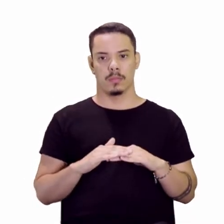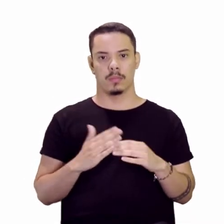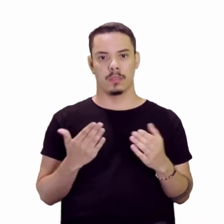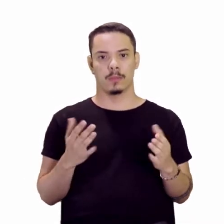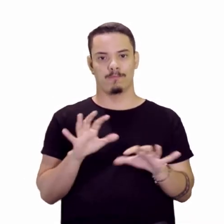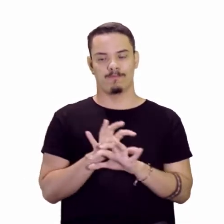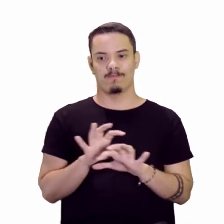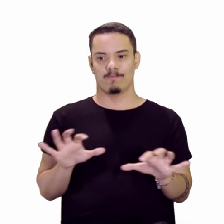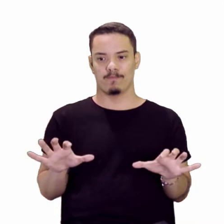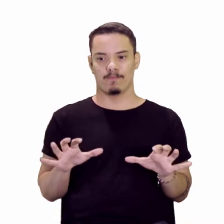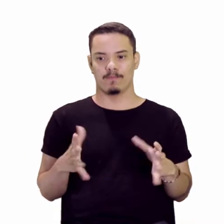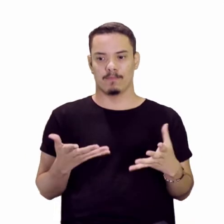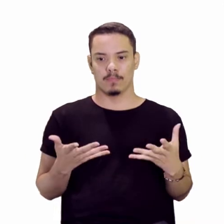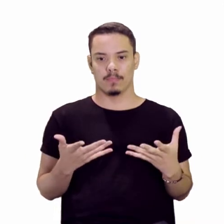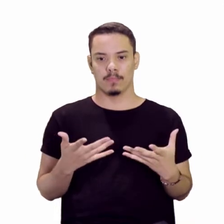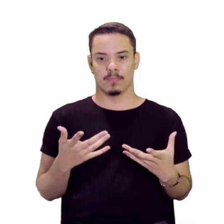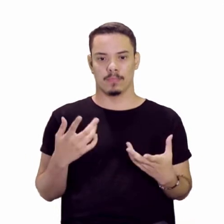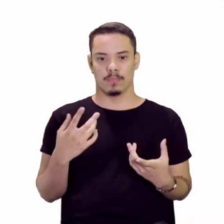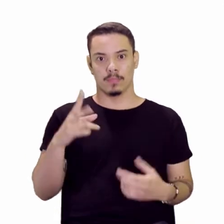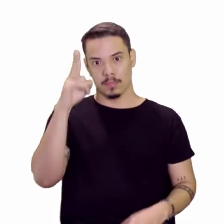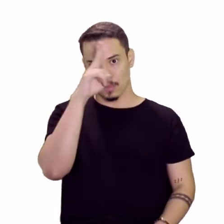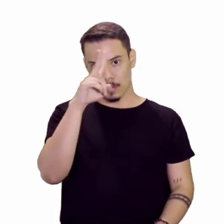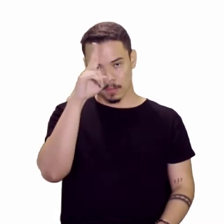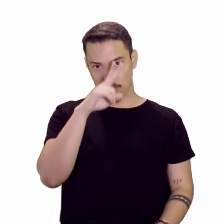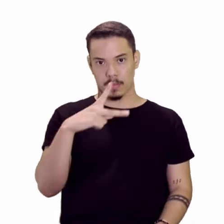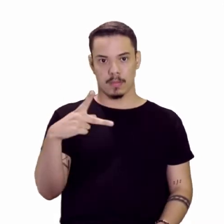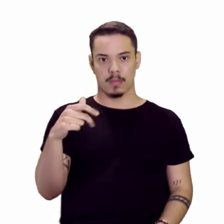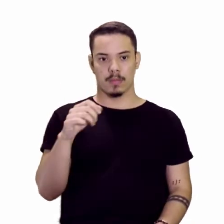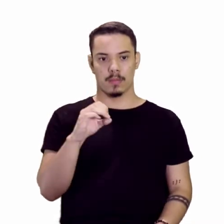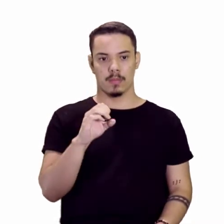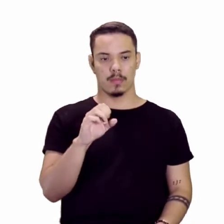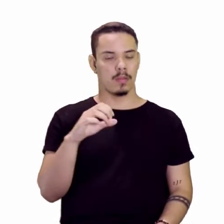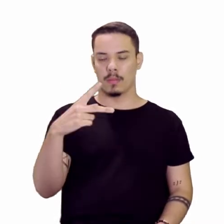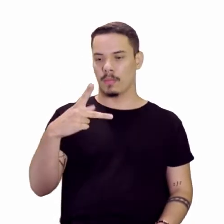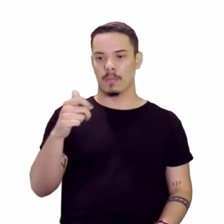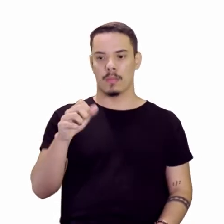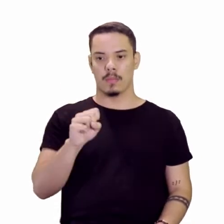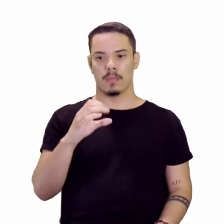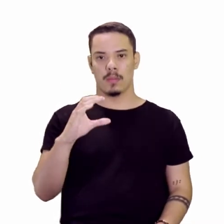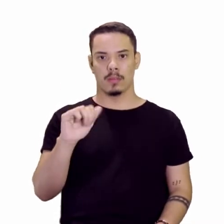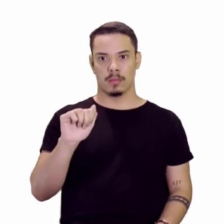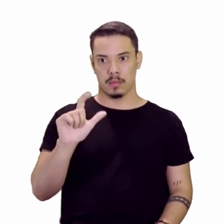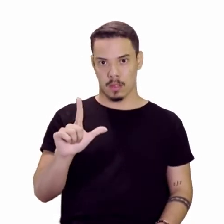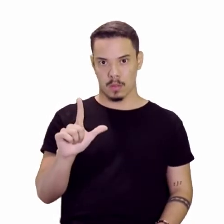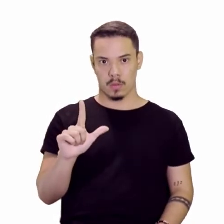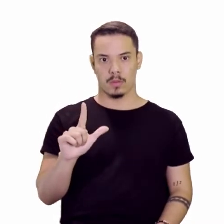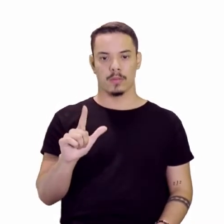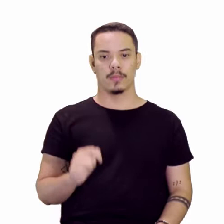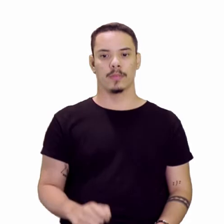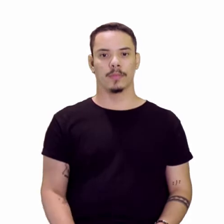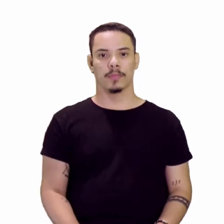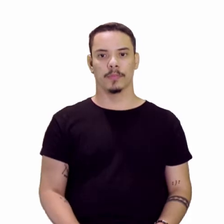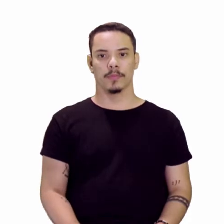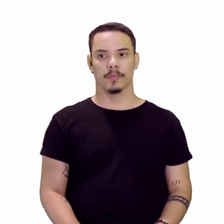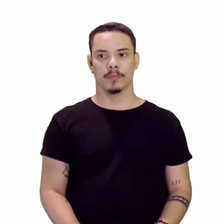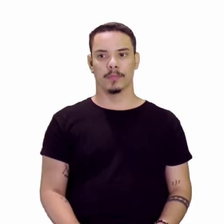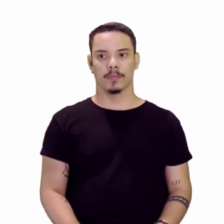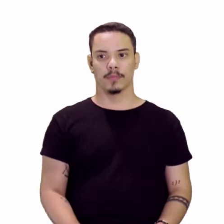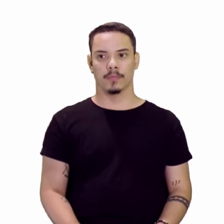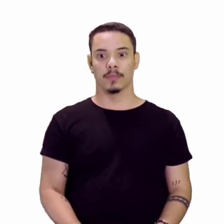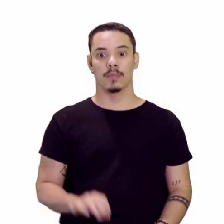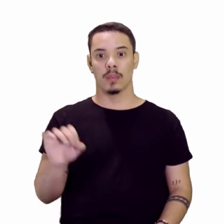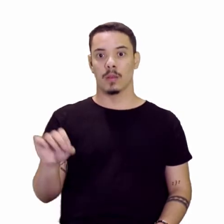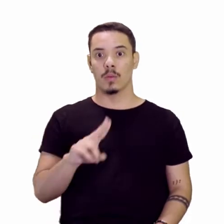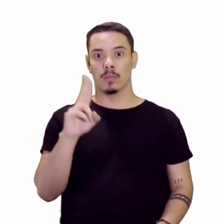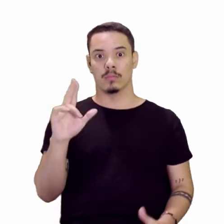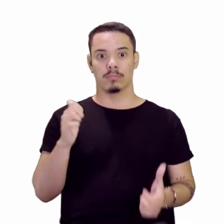quadrado. Lembrei do Pascal. O Newton no metro quadrado é um Pascal. É o Pascal, né? Ou corresponde